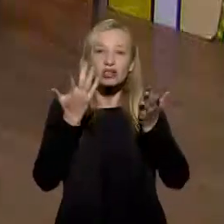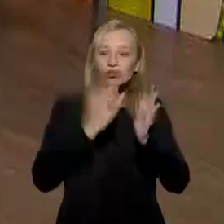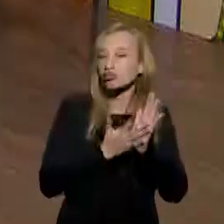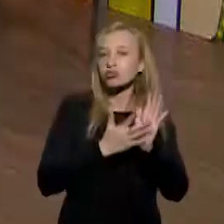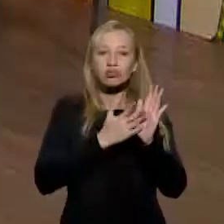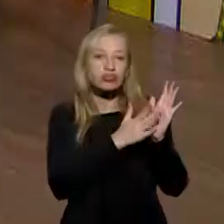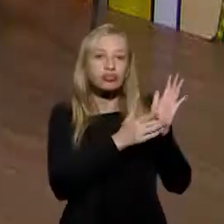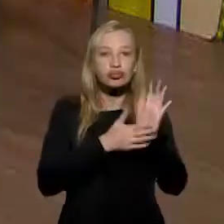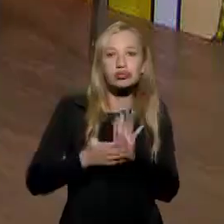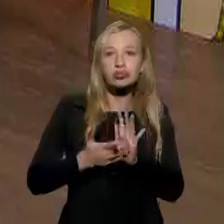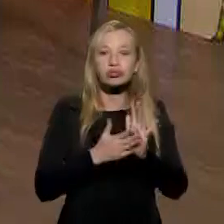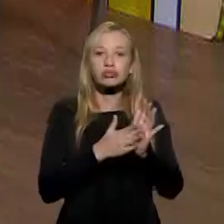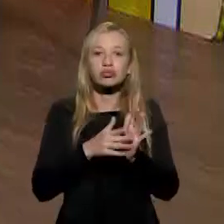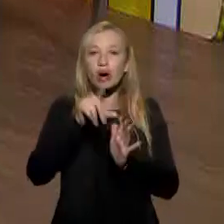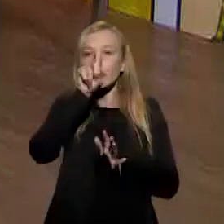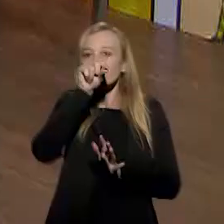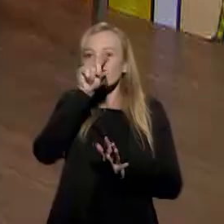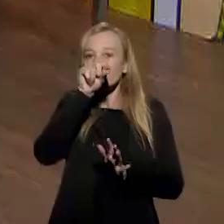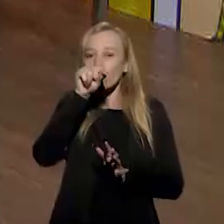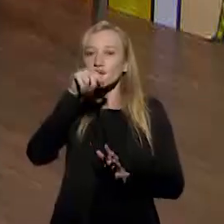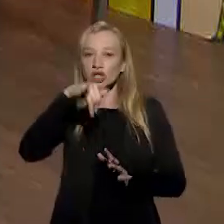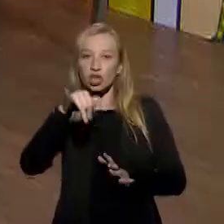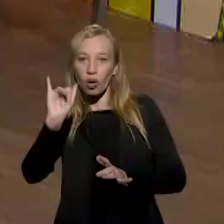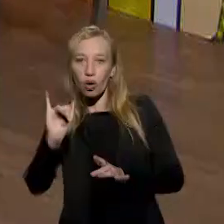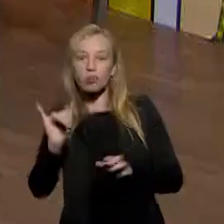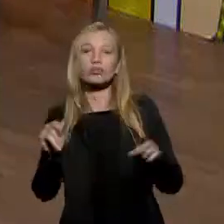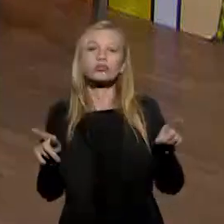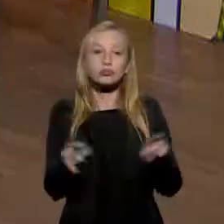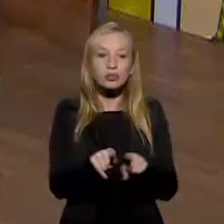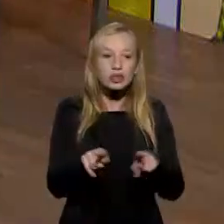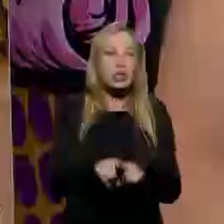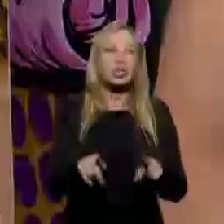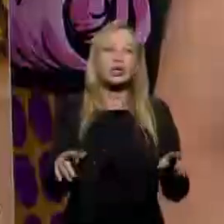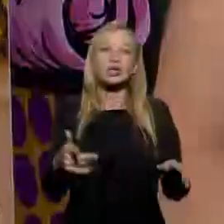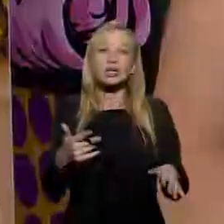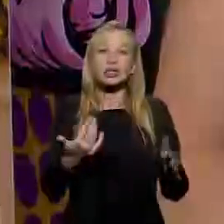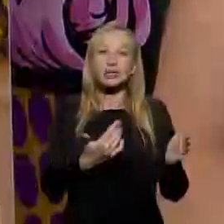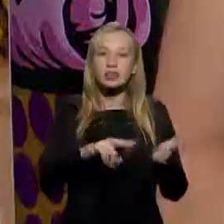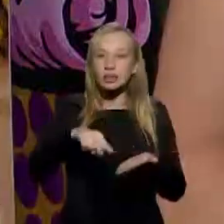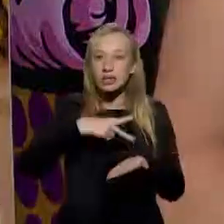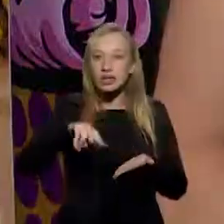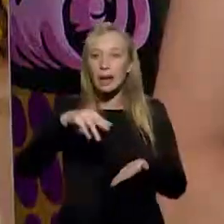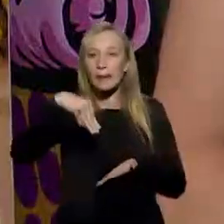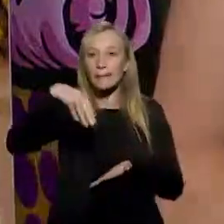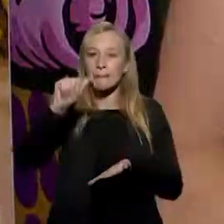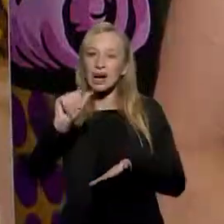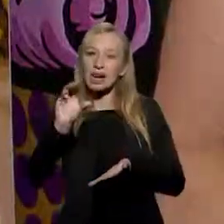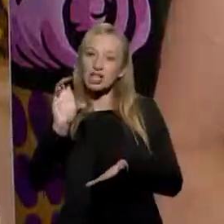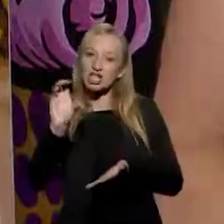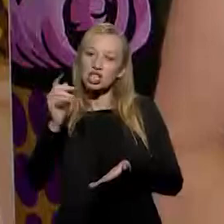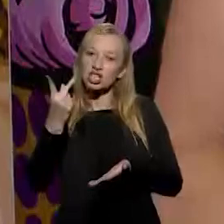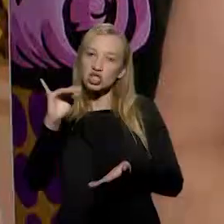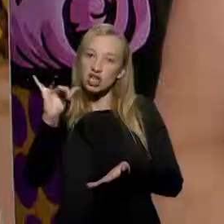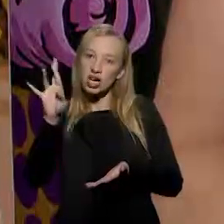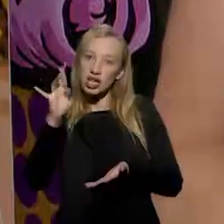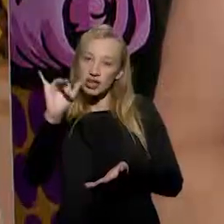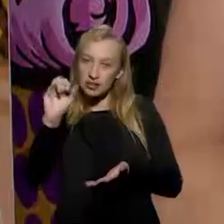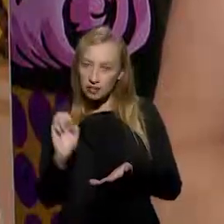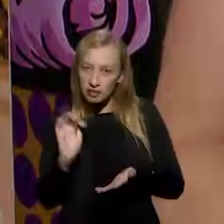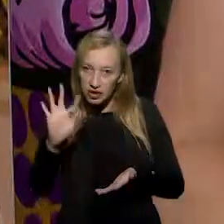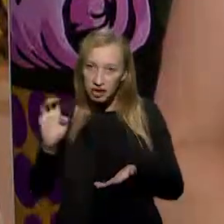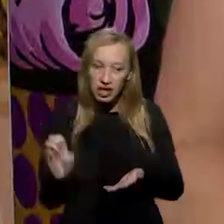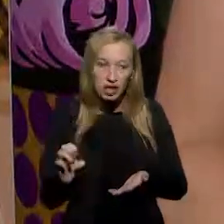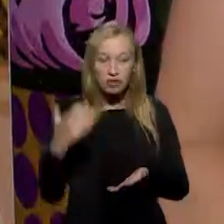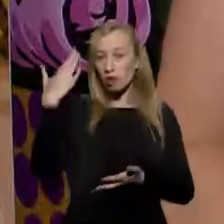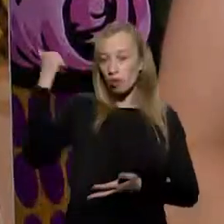samba era muito ligada beija flor de nilópolis e chegou a dançar com a sharif que foi um dos galãs do cinema na alemanha nos anos